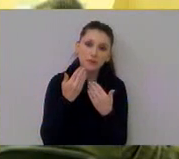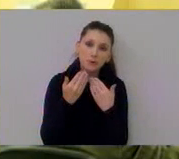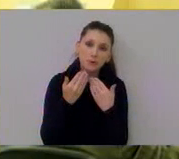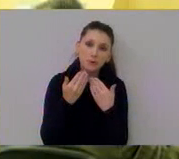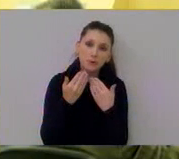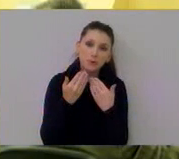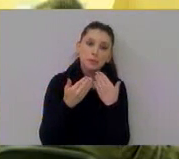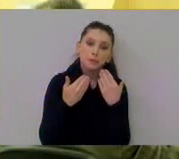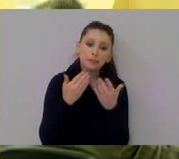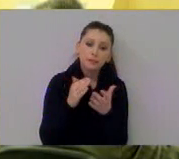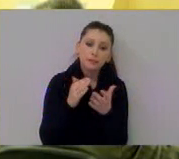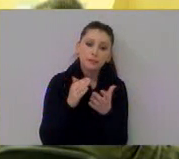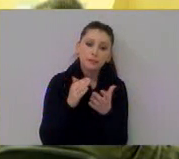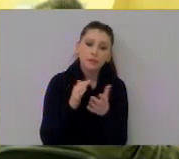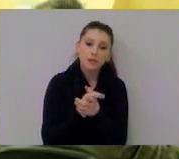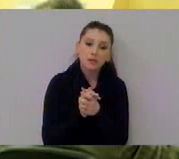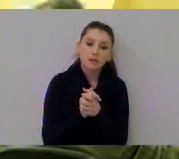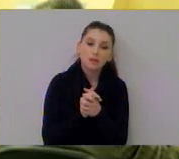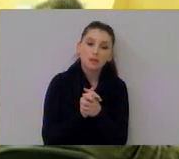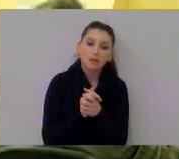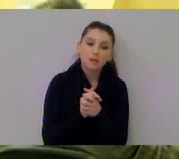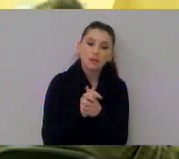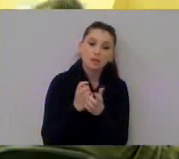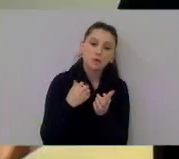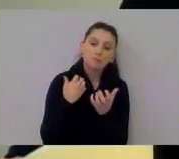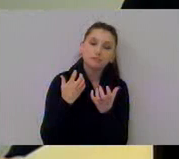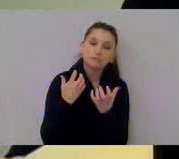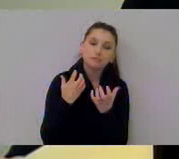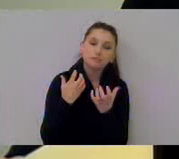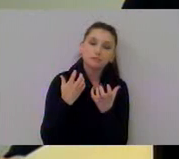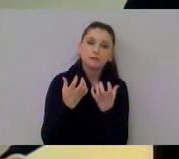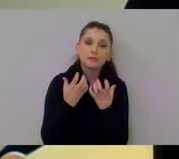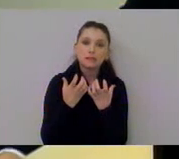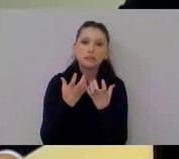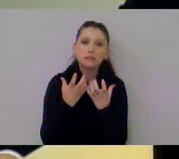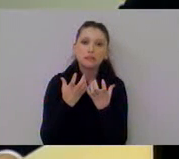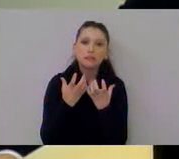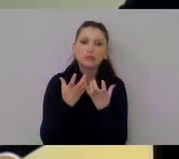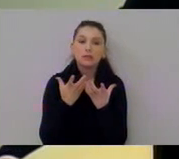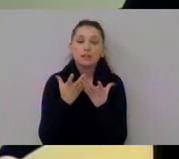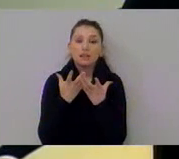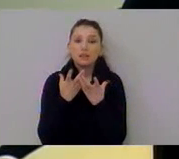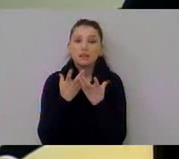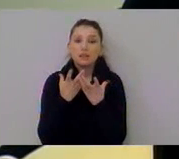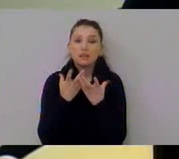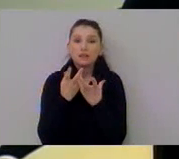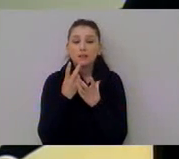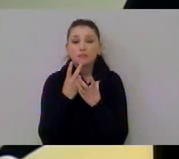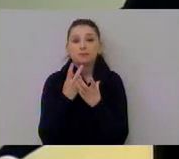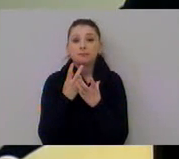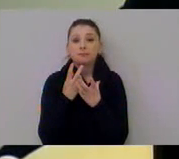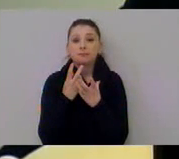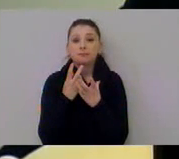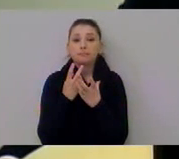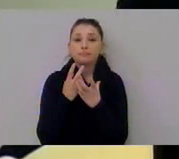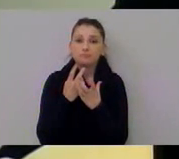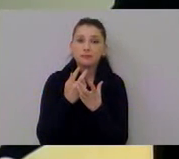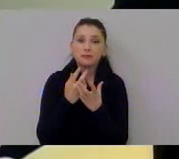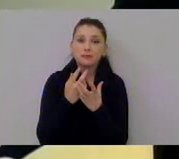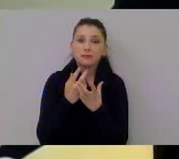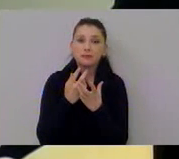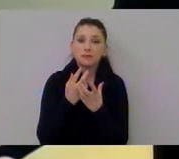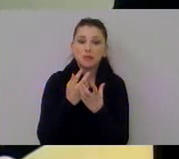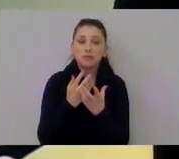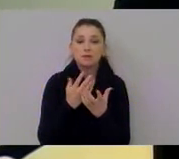isso. Da satisfação que eu tive de conhecer o nosso